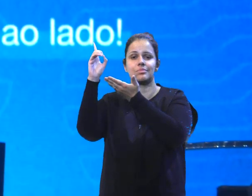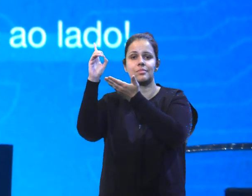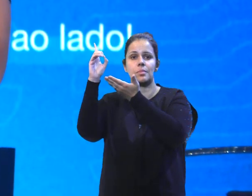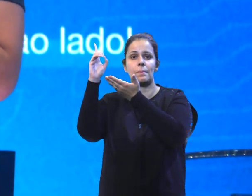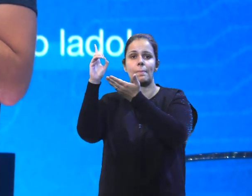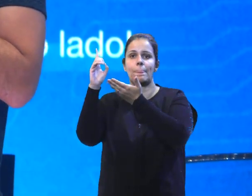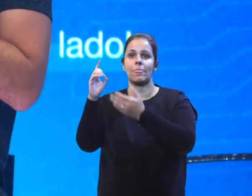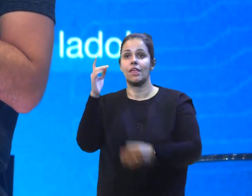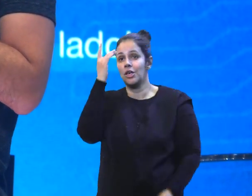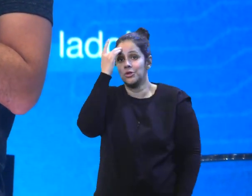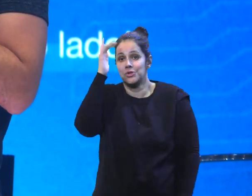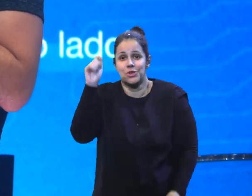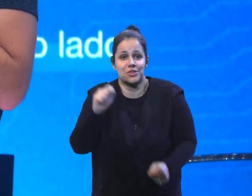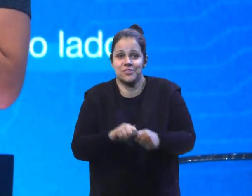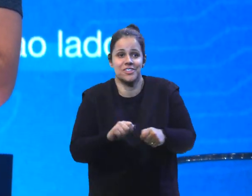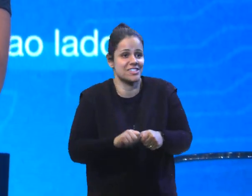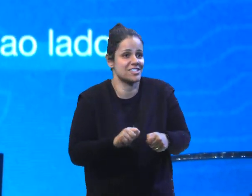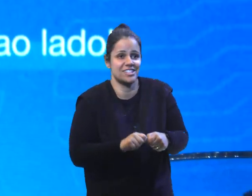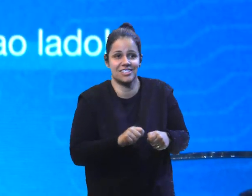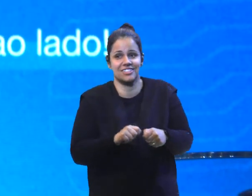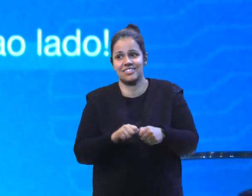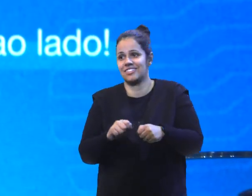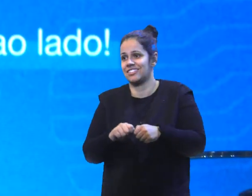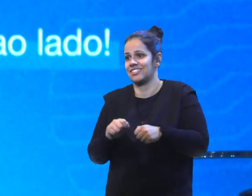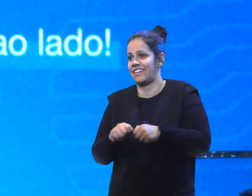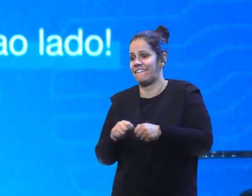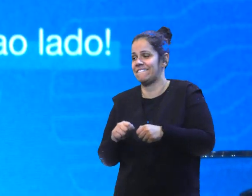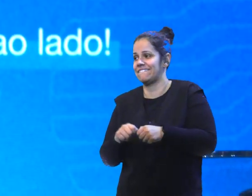Eu não sei o que fazer agora.